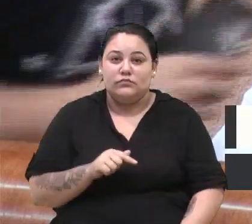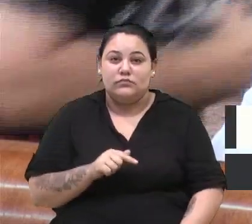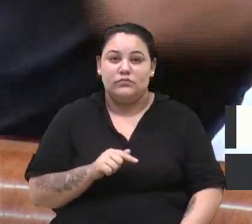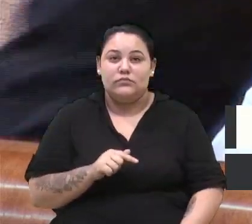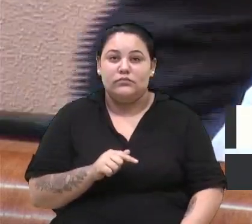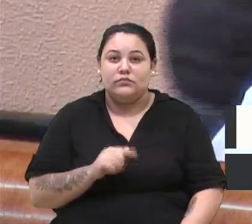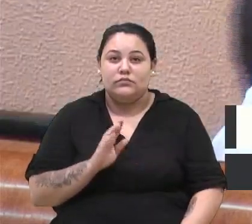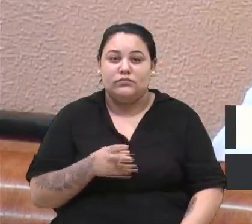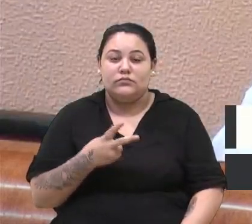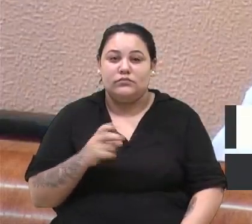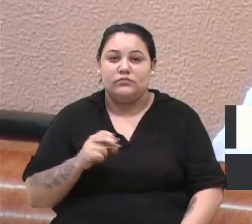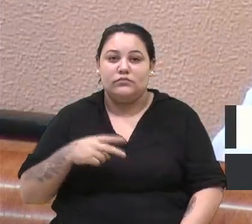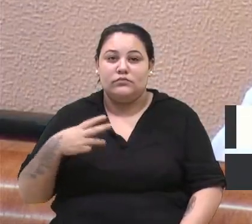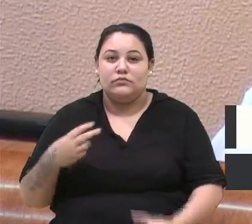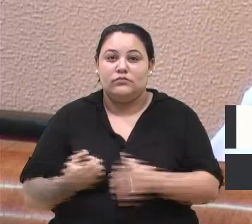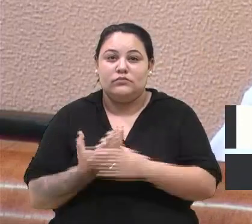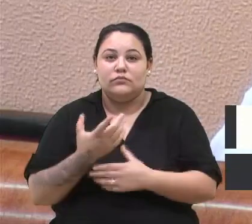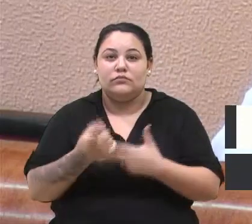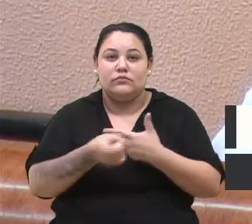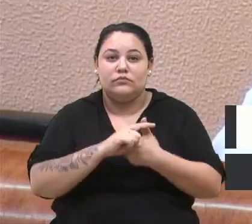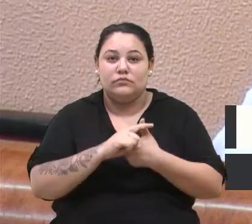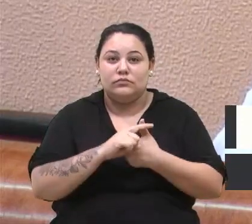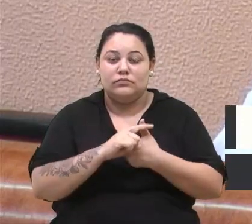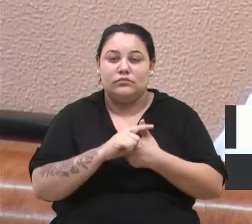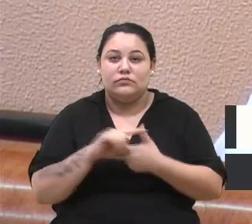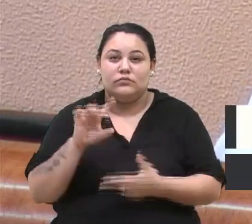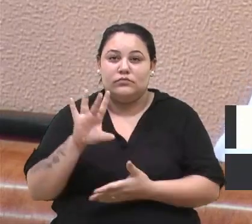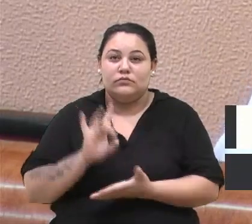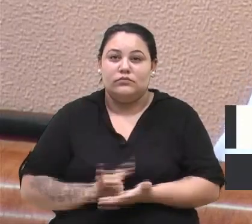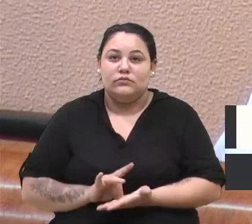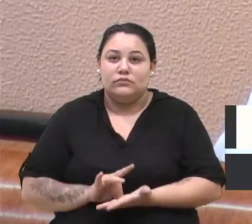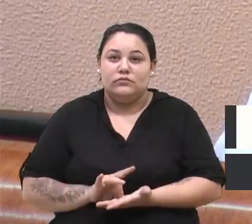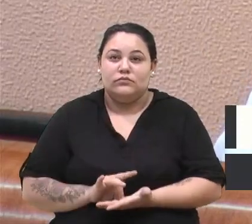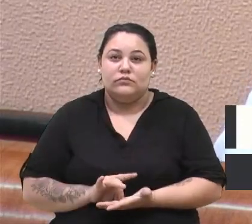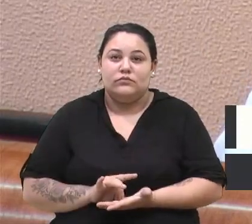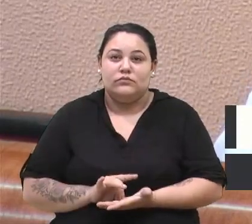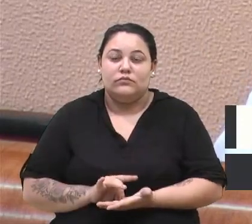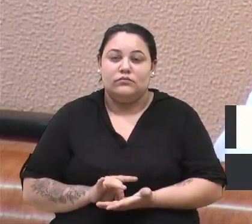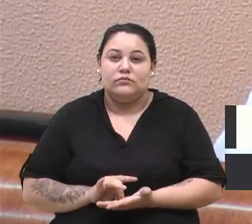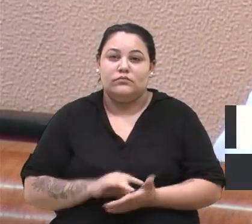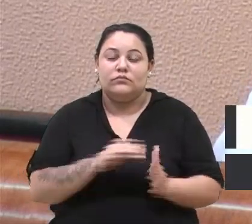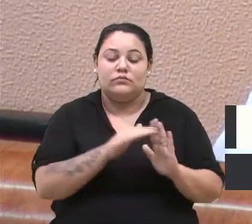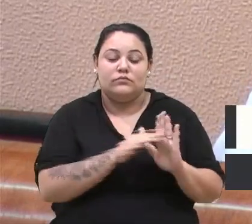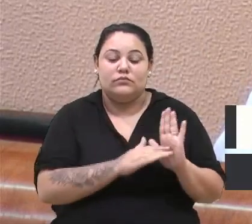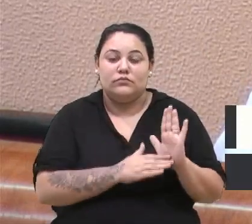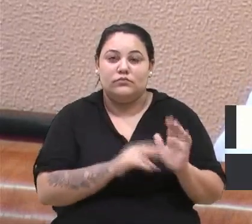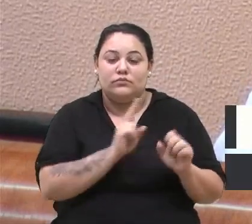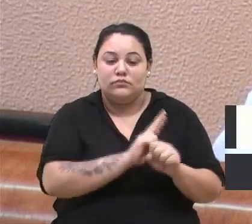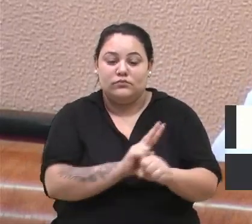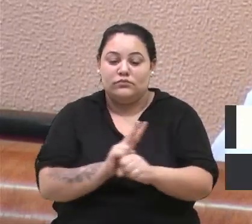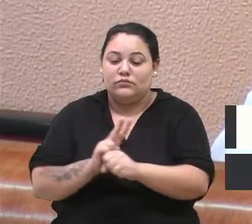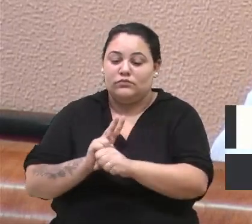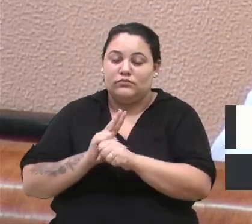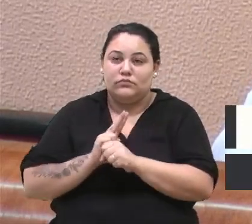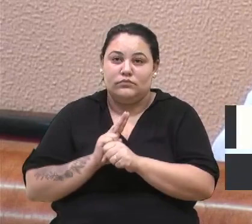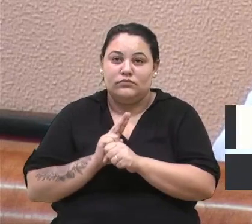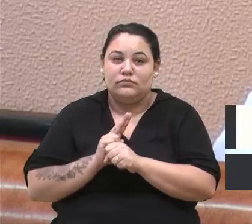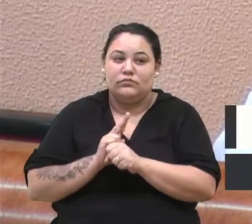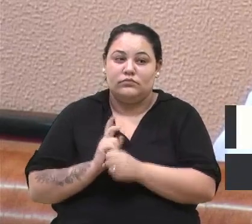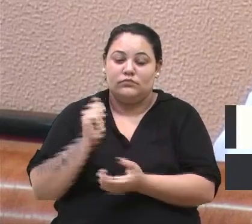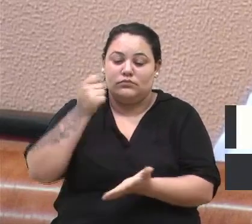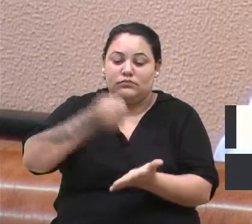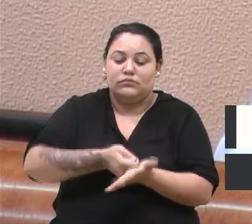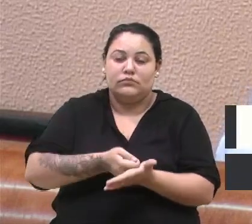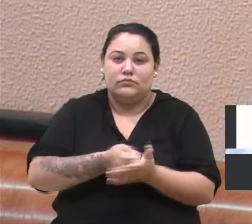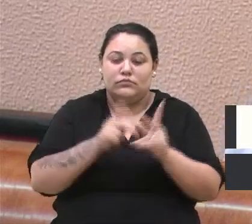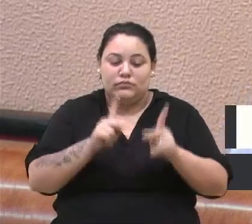287/2023, da autoria do Poder Executivo, que institui o programa Cuidado Subsidiado para Pessoas Idosas no município de Caxias do